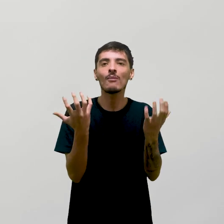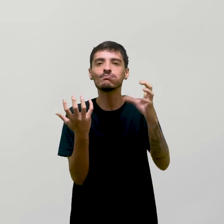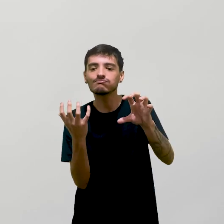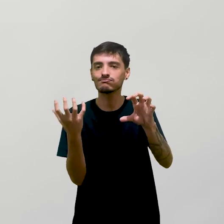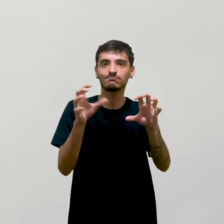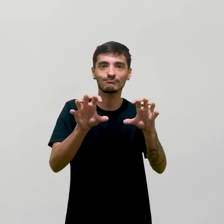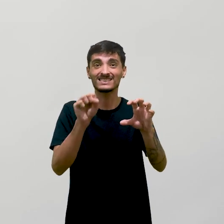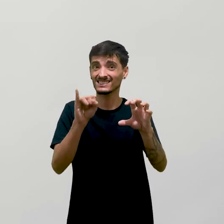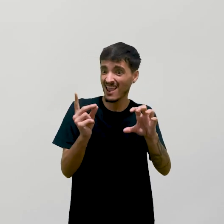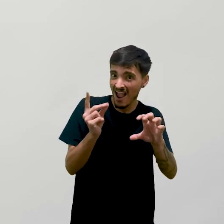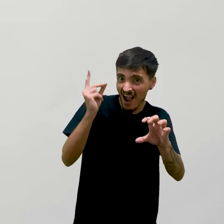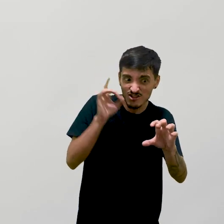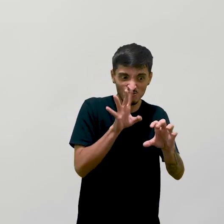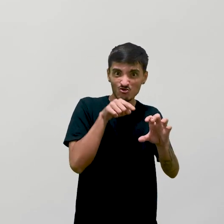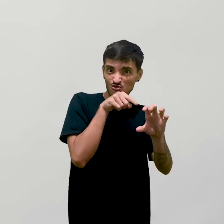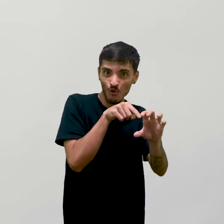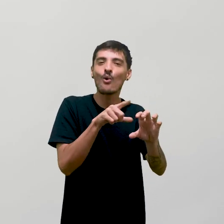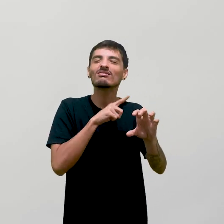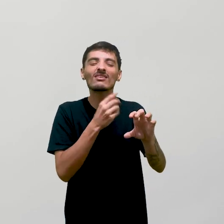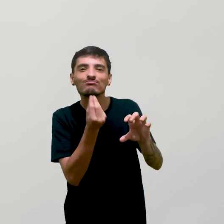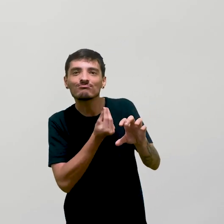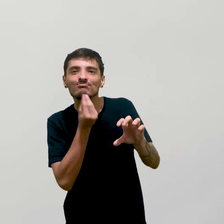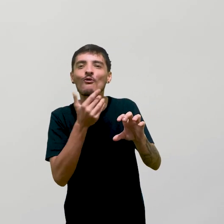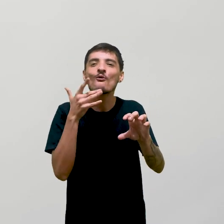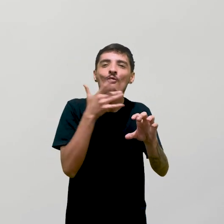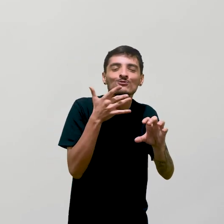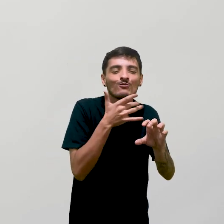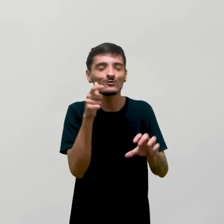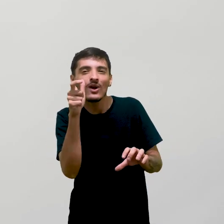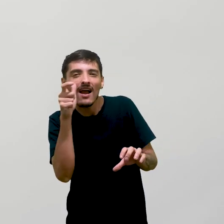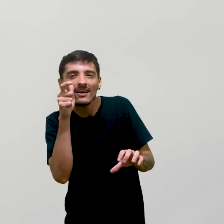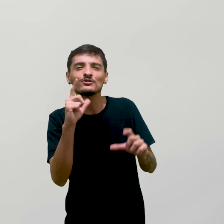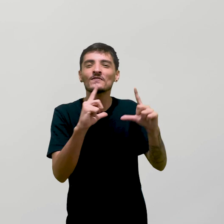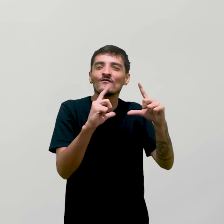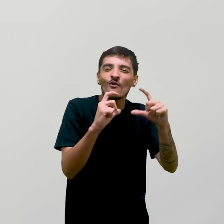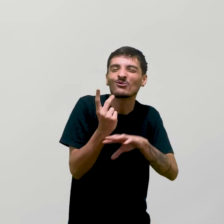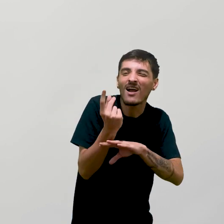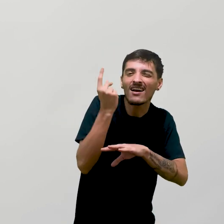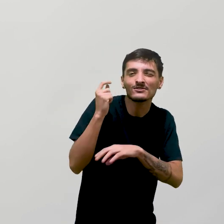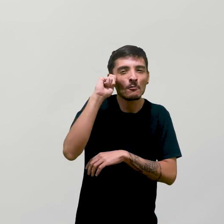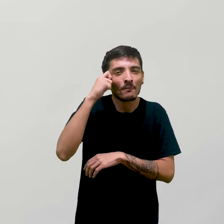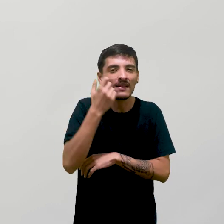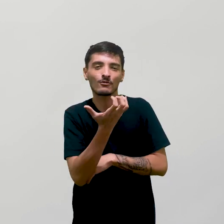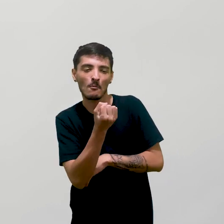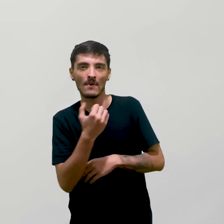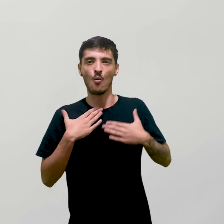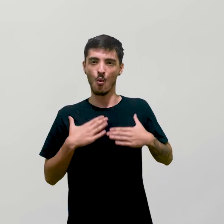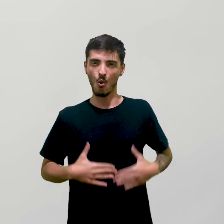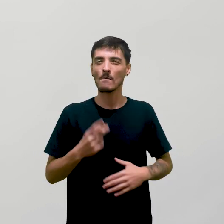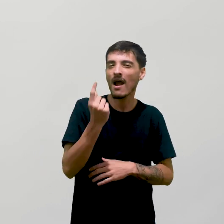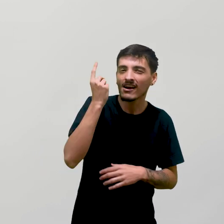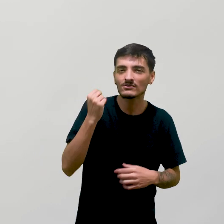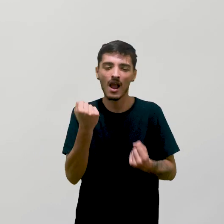vídeo fosse só daquelas fotos no século XX, já teria sua graça, já que temos uma certa fome de memória. É prazeroso ver